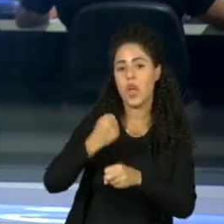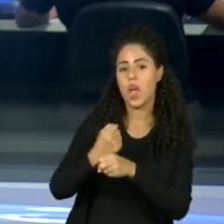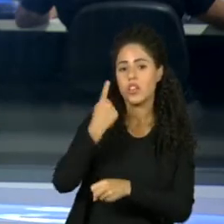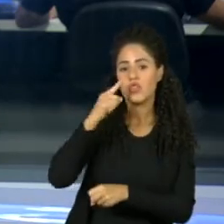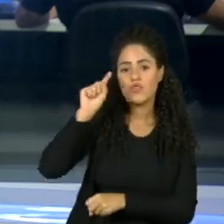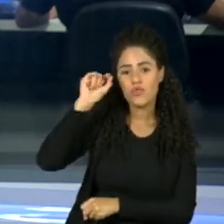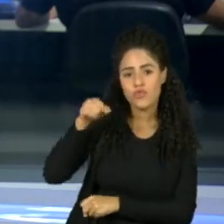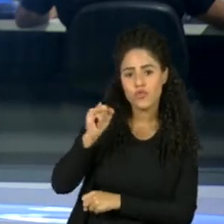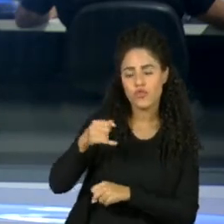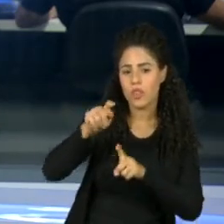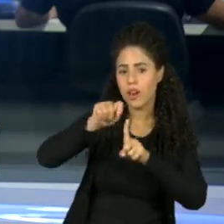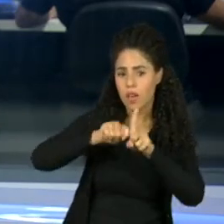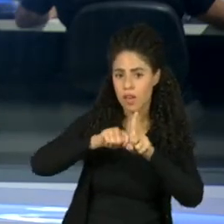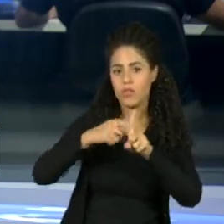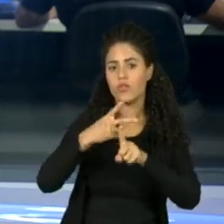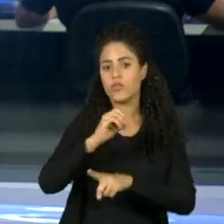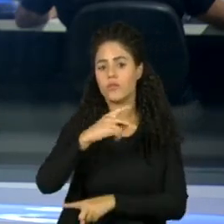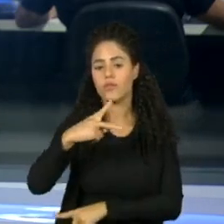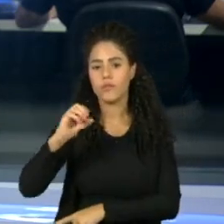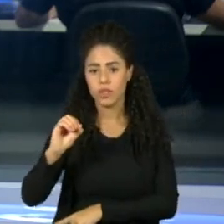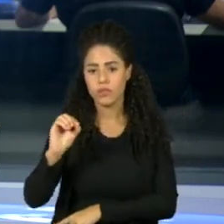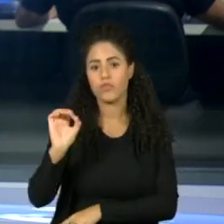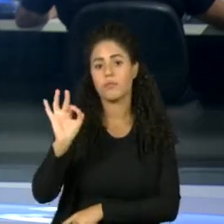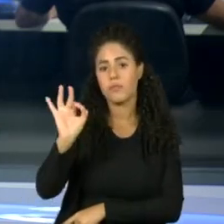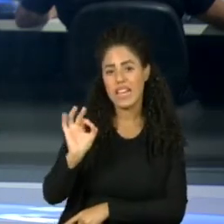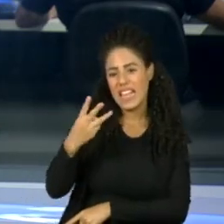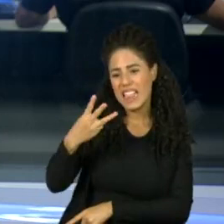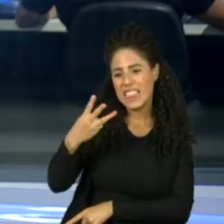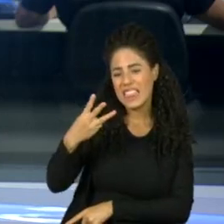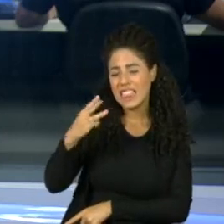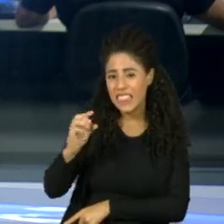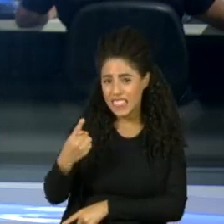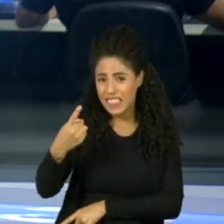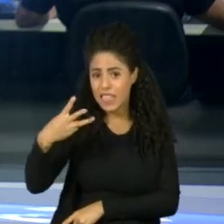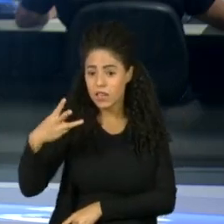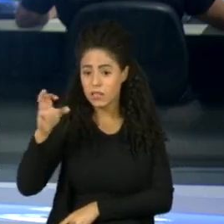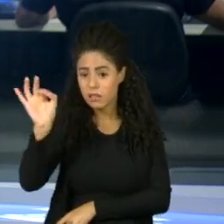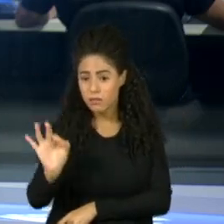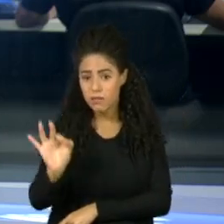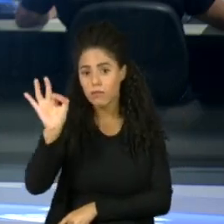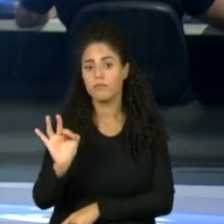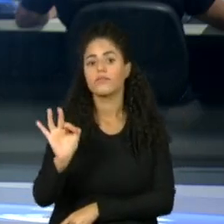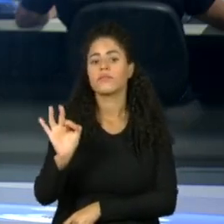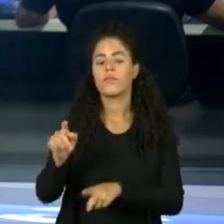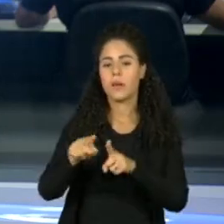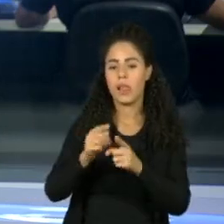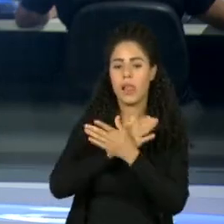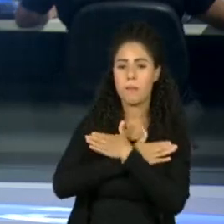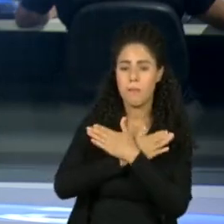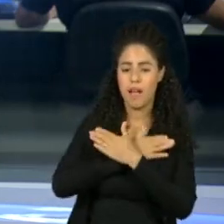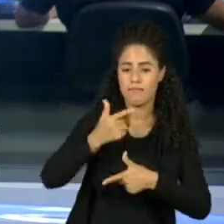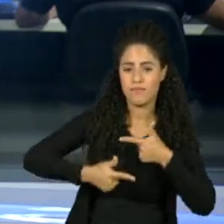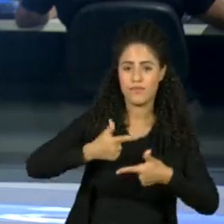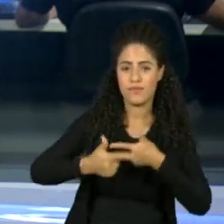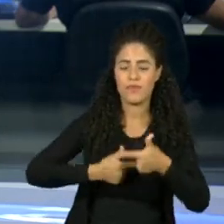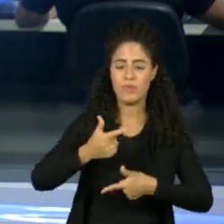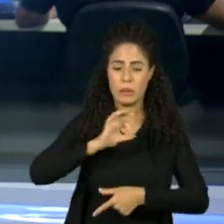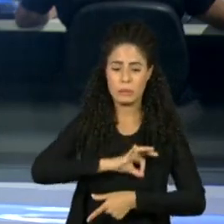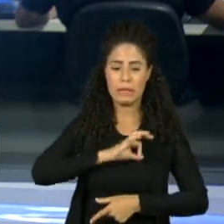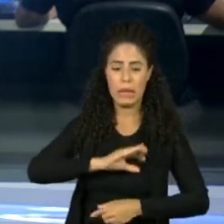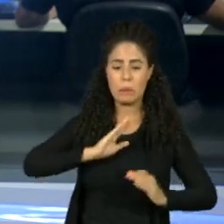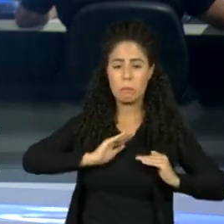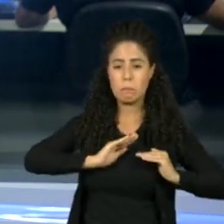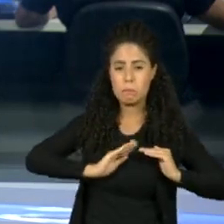2020 no trimestre anterior a taxa tinha ficado em 13,1 por cento mas os trabalhadores estão ganhando menos